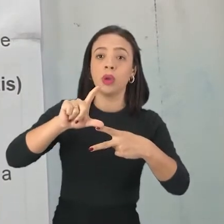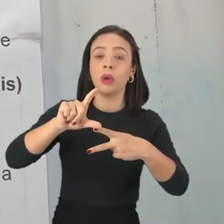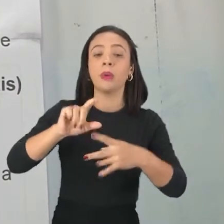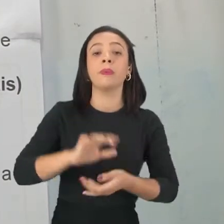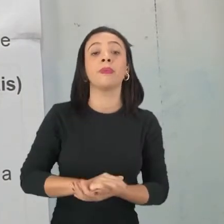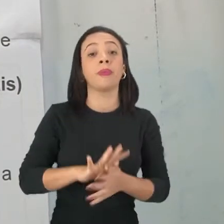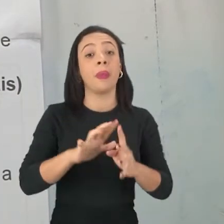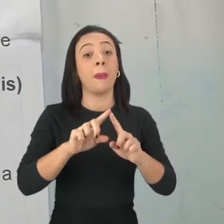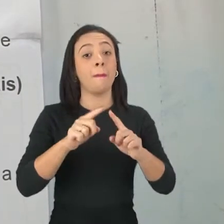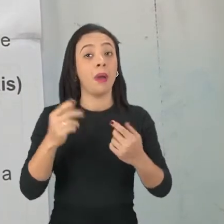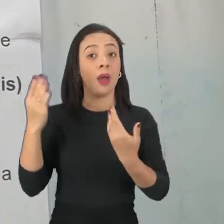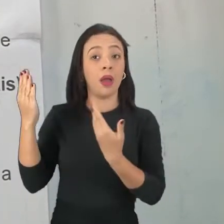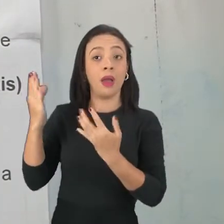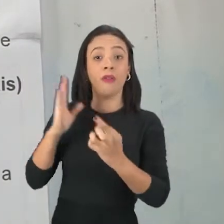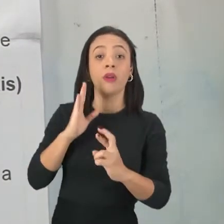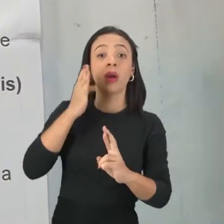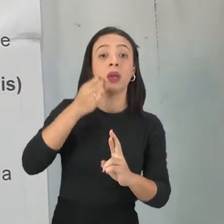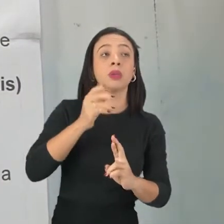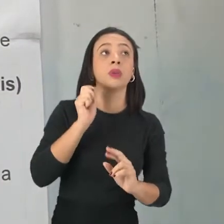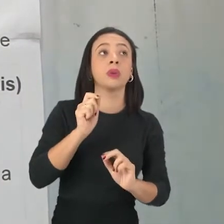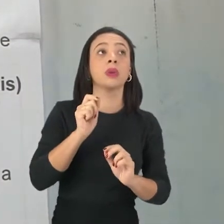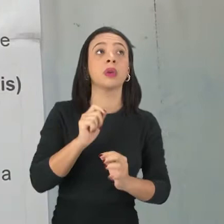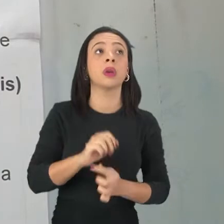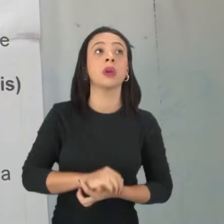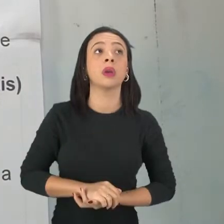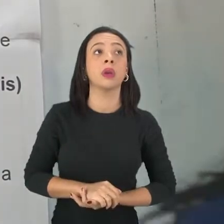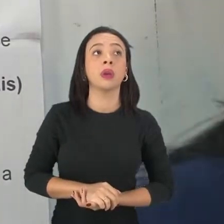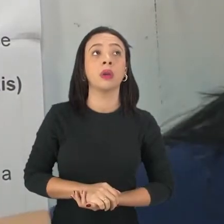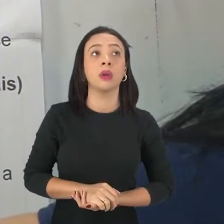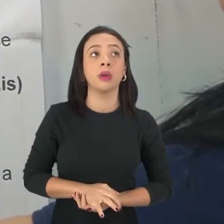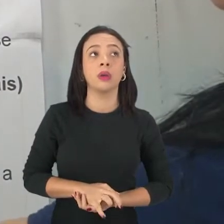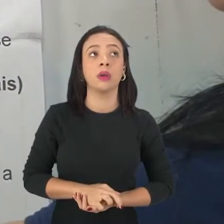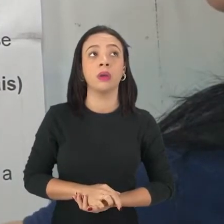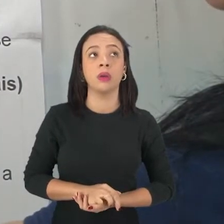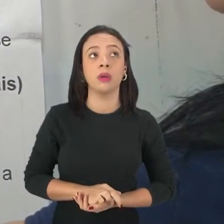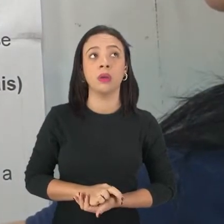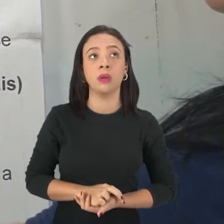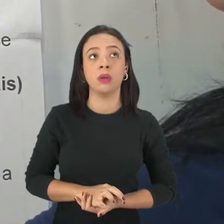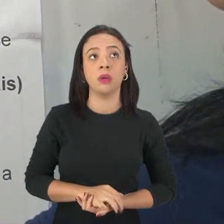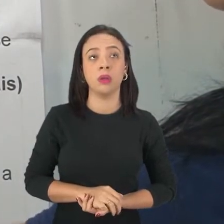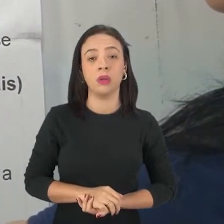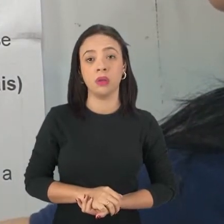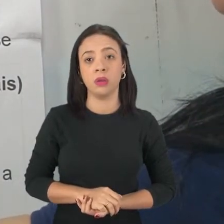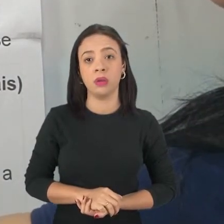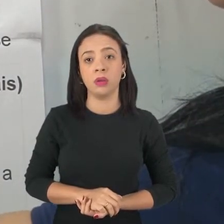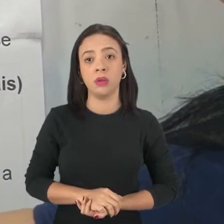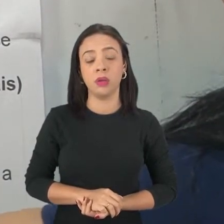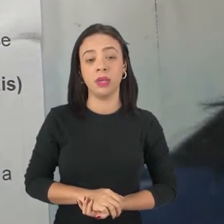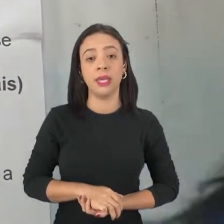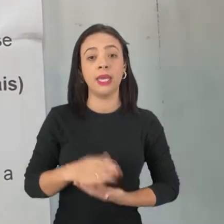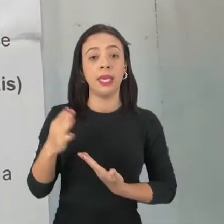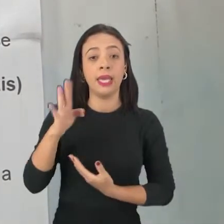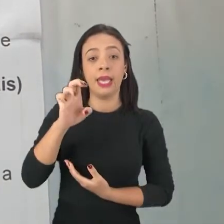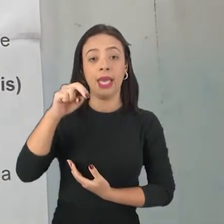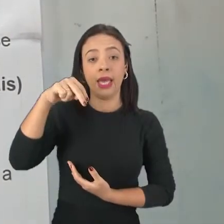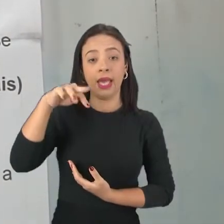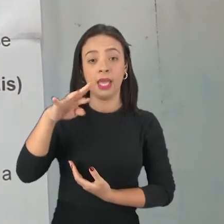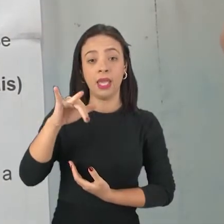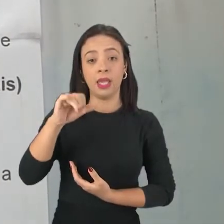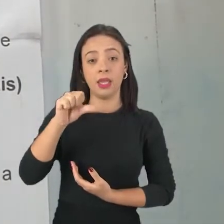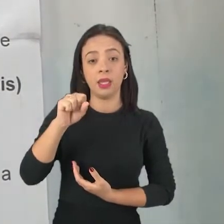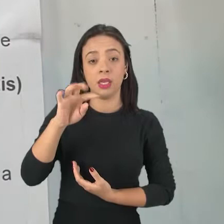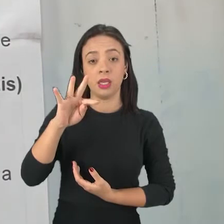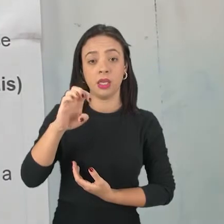Ok mas é que ele tá falando com a entristecido então aí esse entristecido tinha que estar no singular